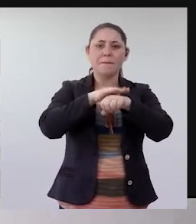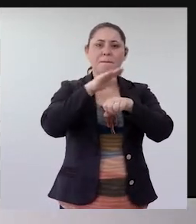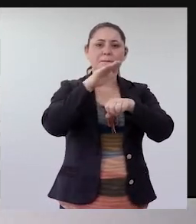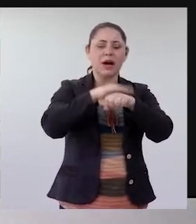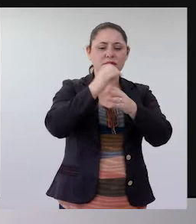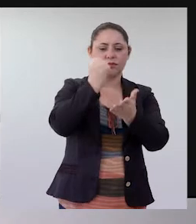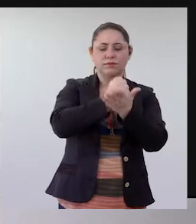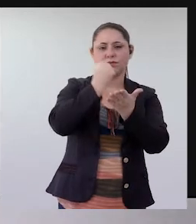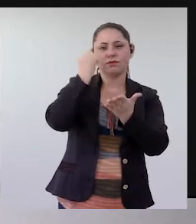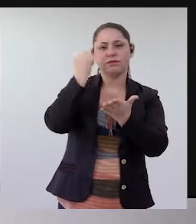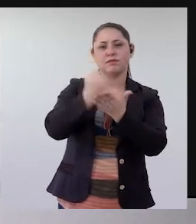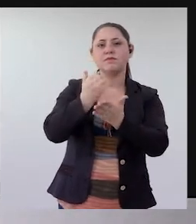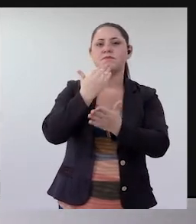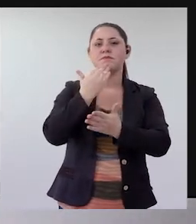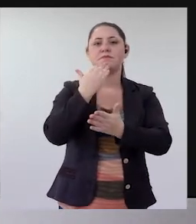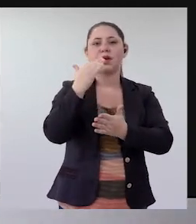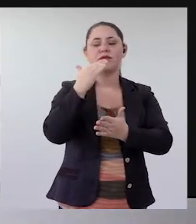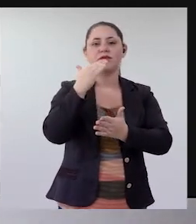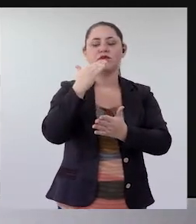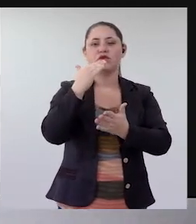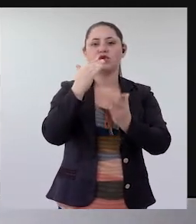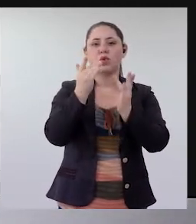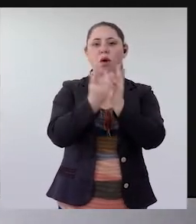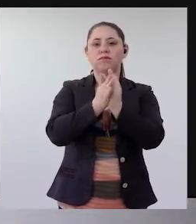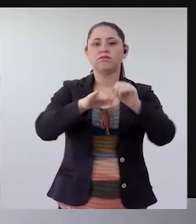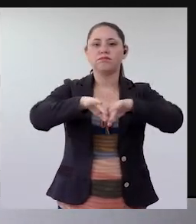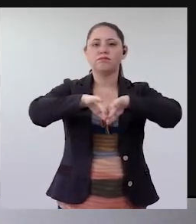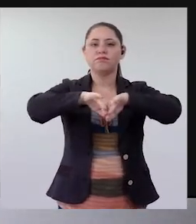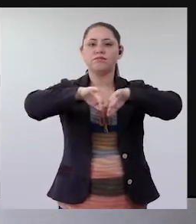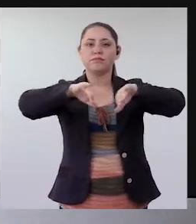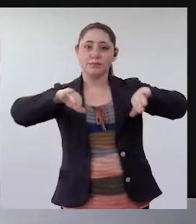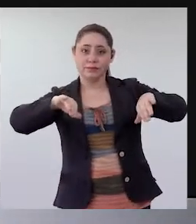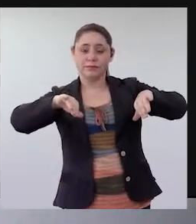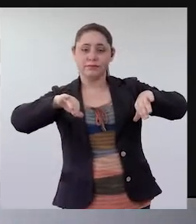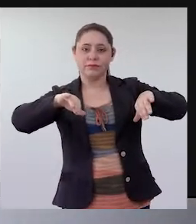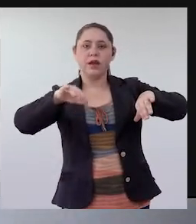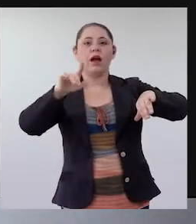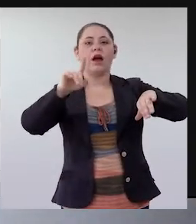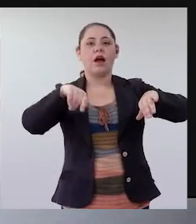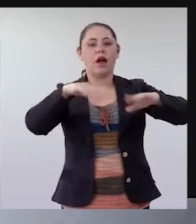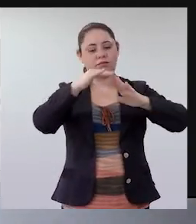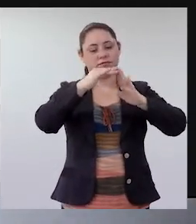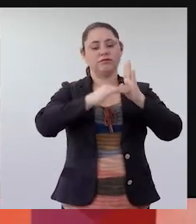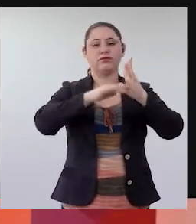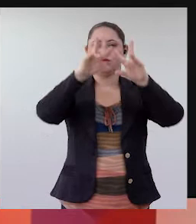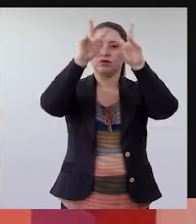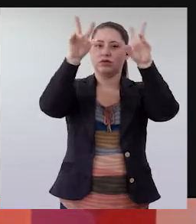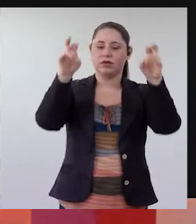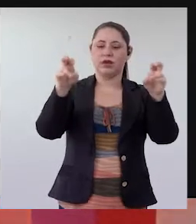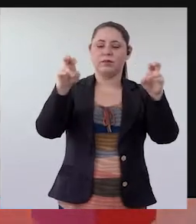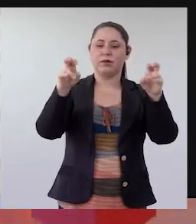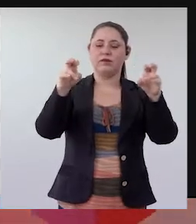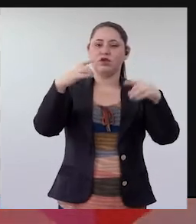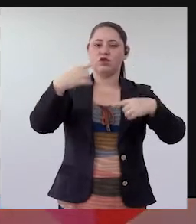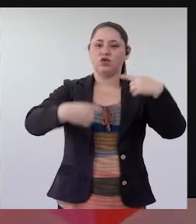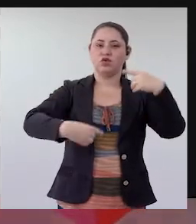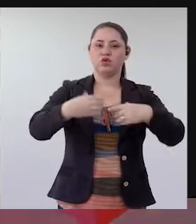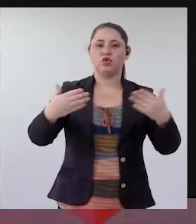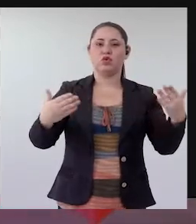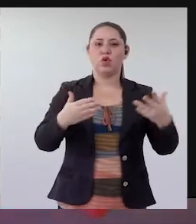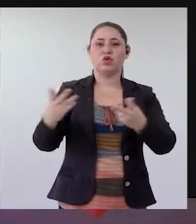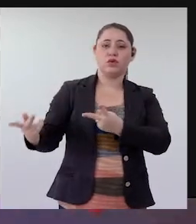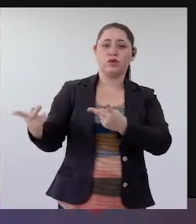pelos cartórios para os pedidos de divórcio? Esse vai ser um dos temas que nós vamos abordar com o